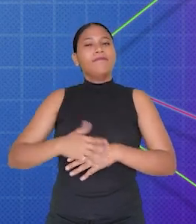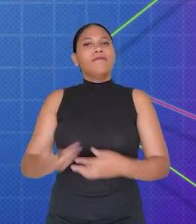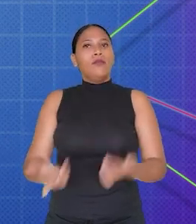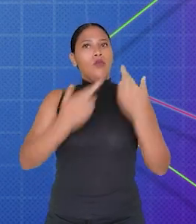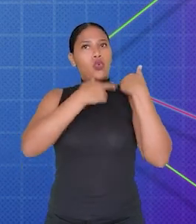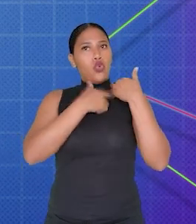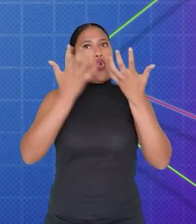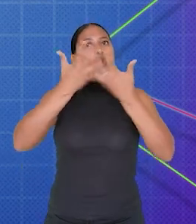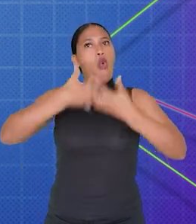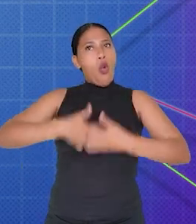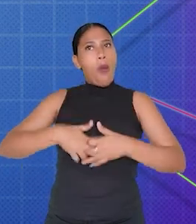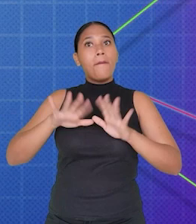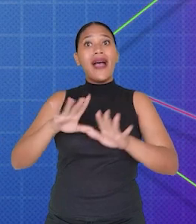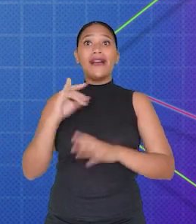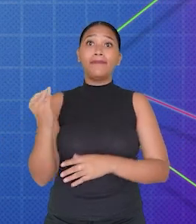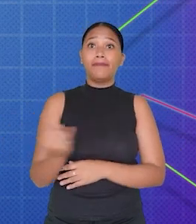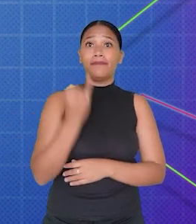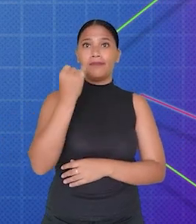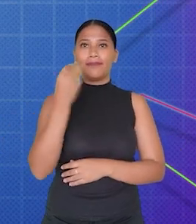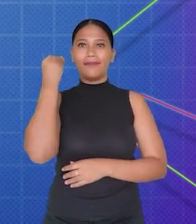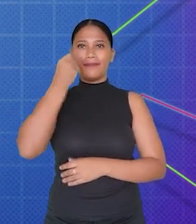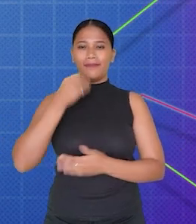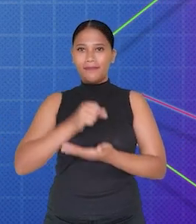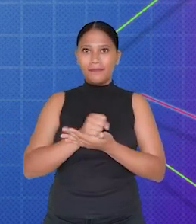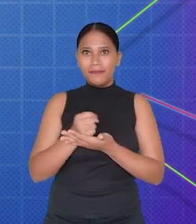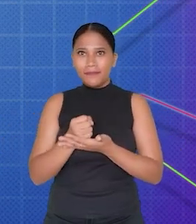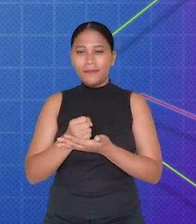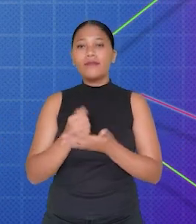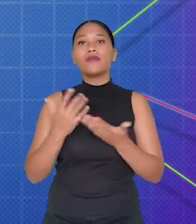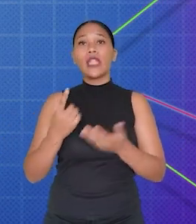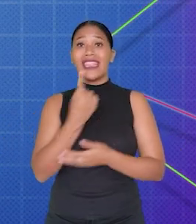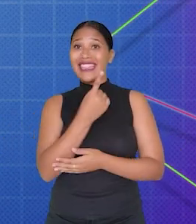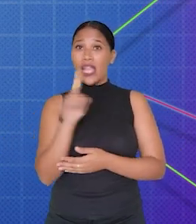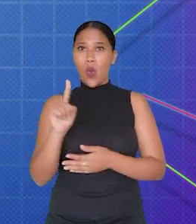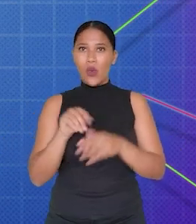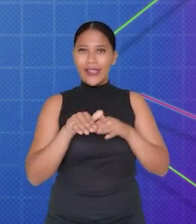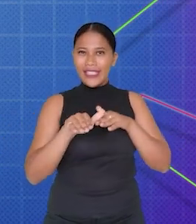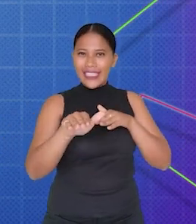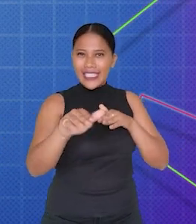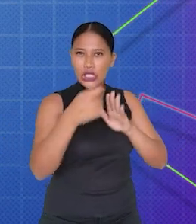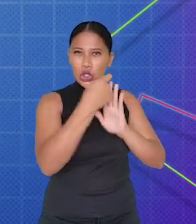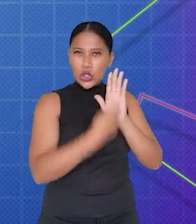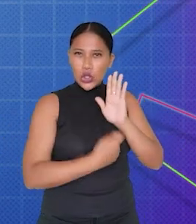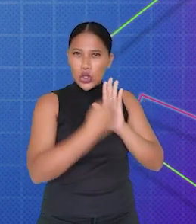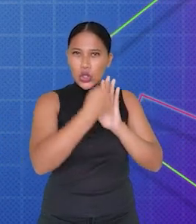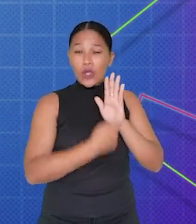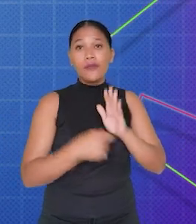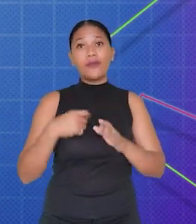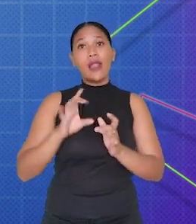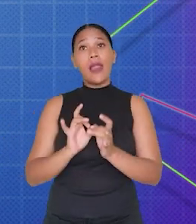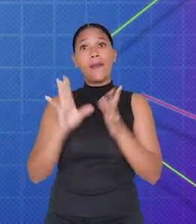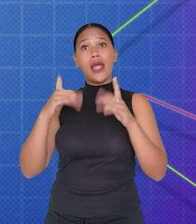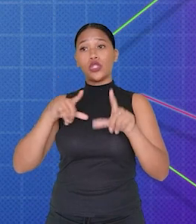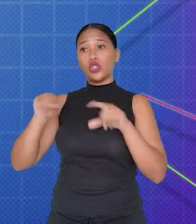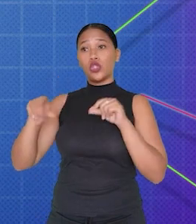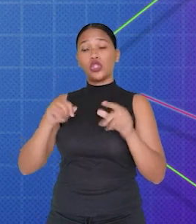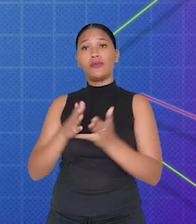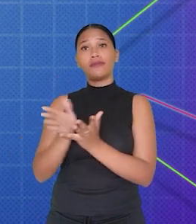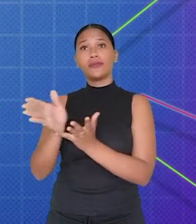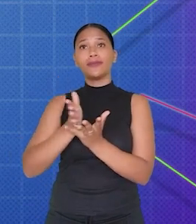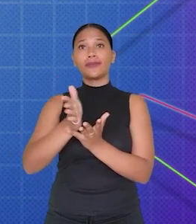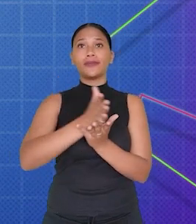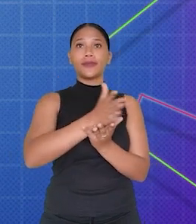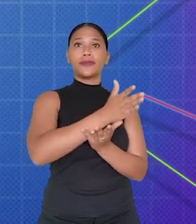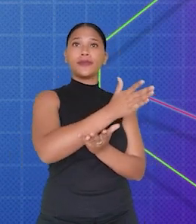complexa, mas fundamental para a experiência do jogador. Em jogos não lineares, o jogador tem liberdade para escolher suas ações e ver